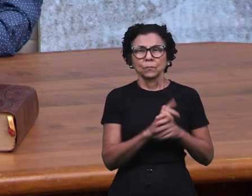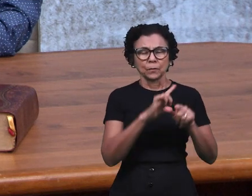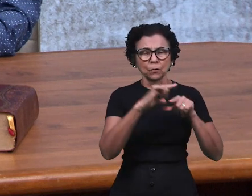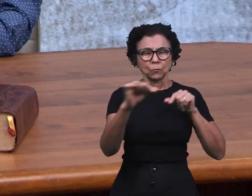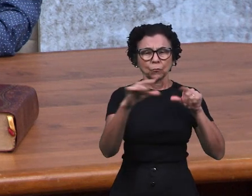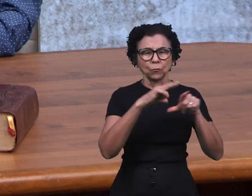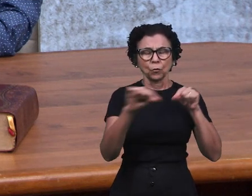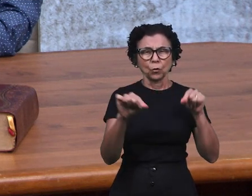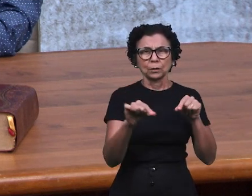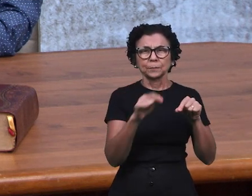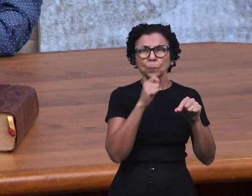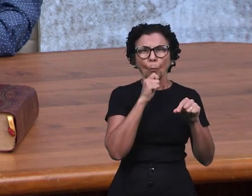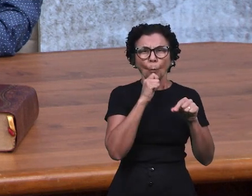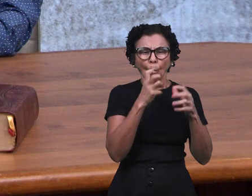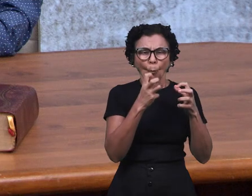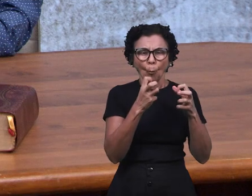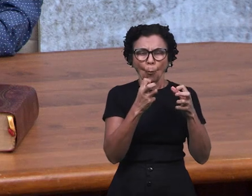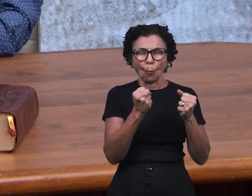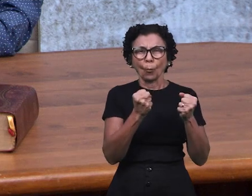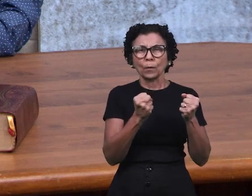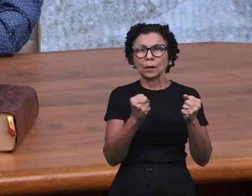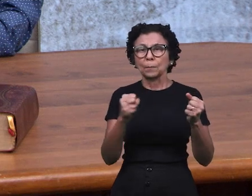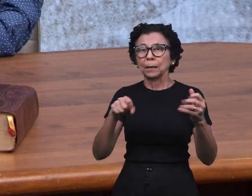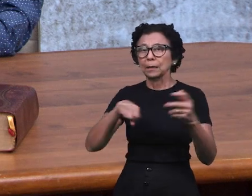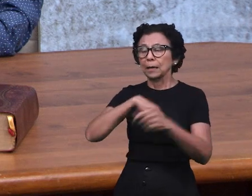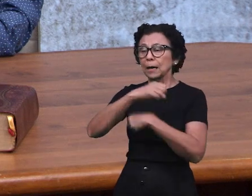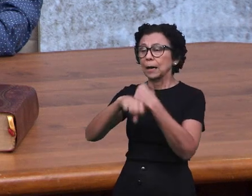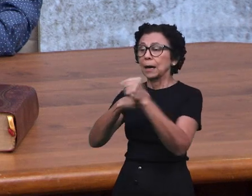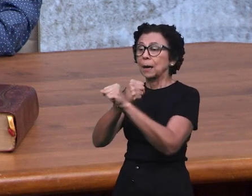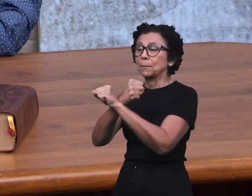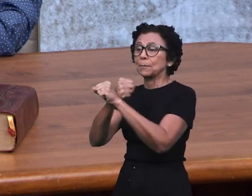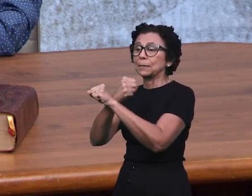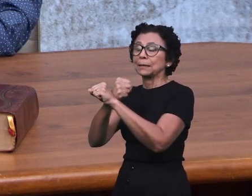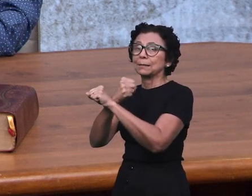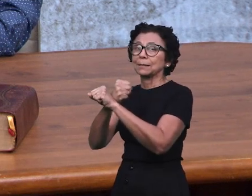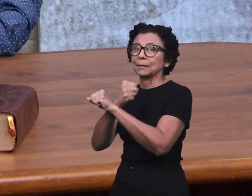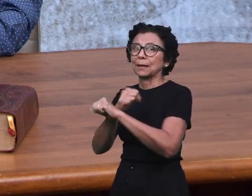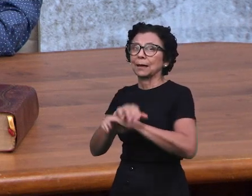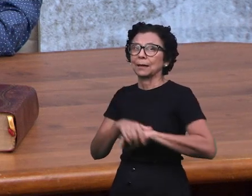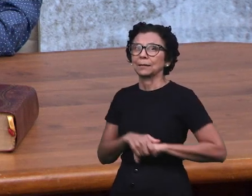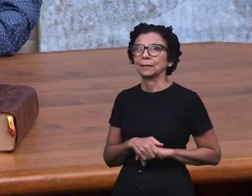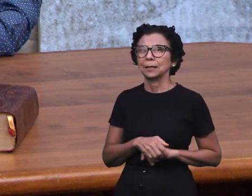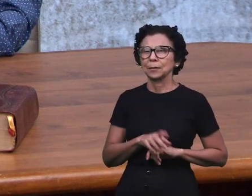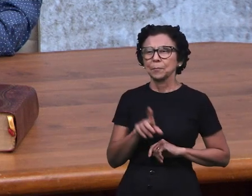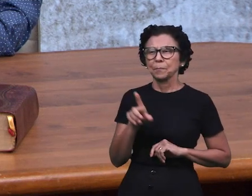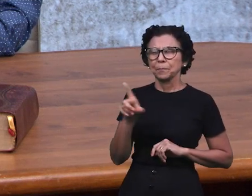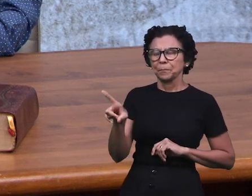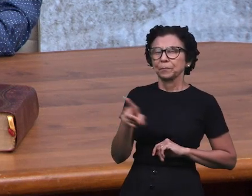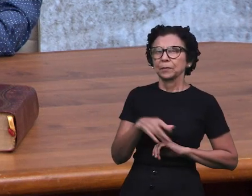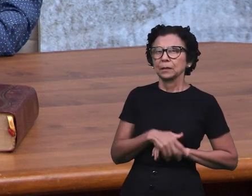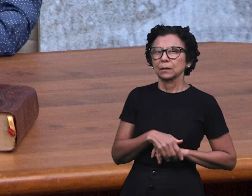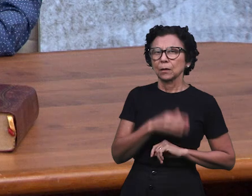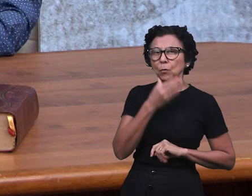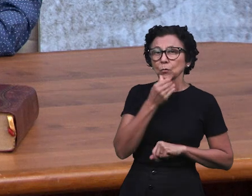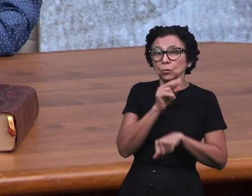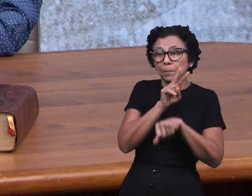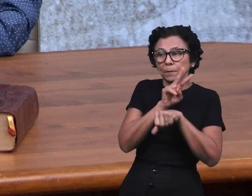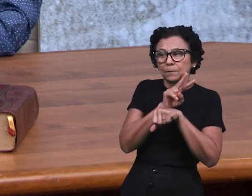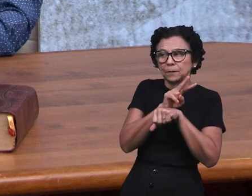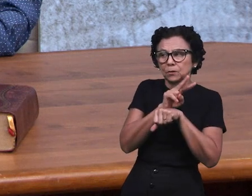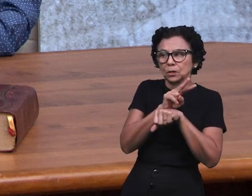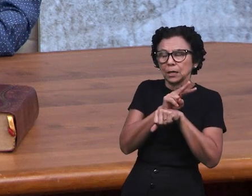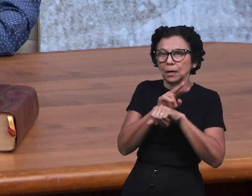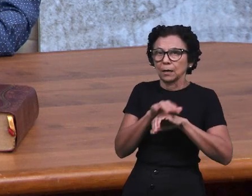e amarrou com elas. E os espias estavam assentados com ela numa câmara. Então ela lhe disse: